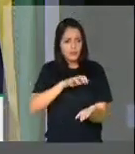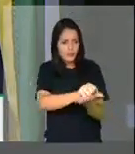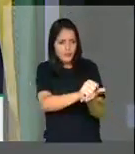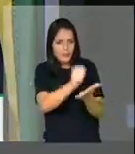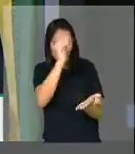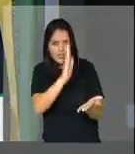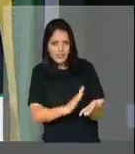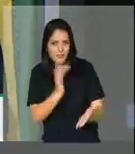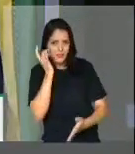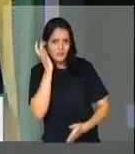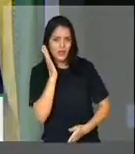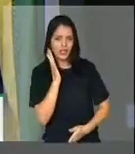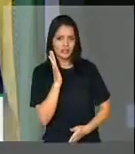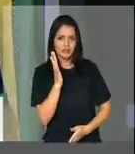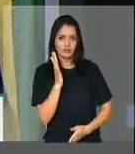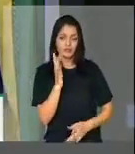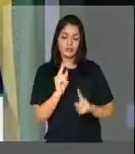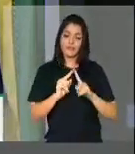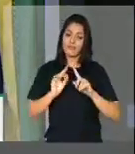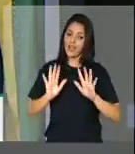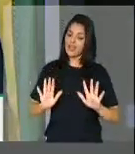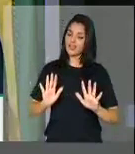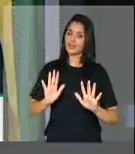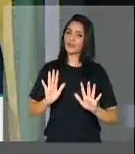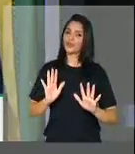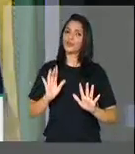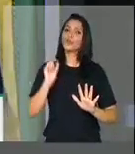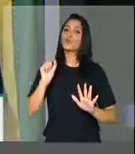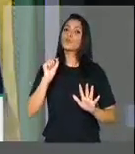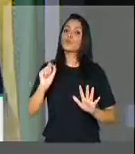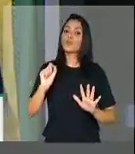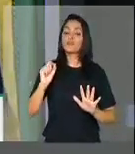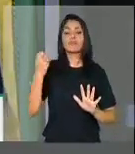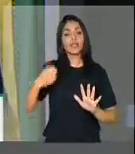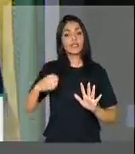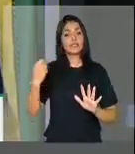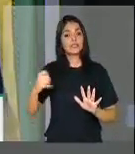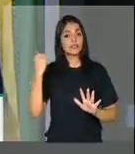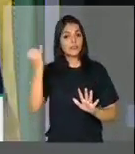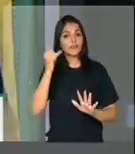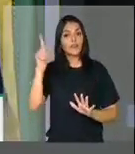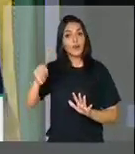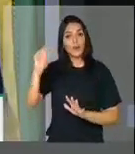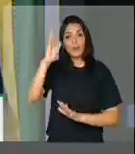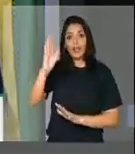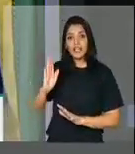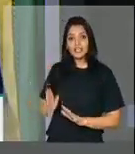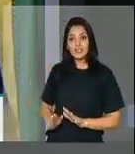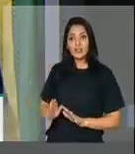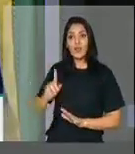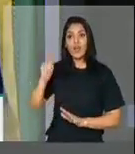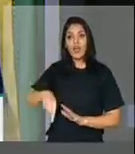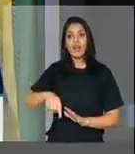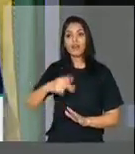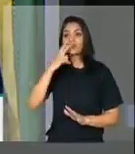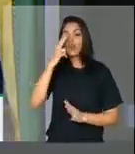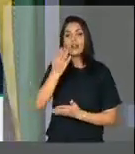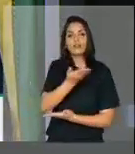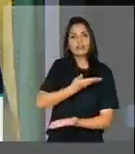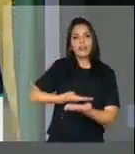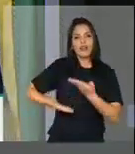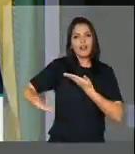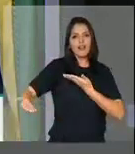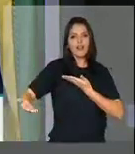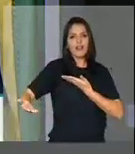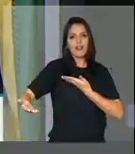fácil. Ignoramos, no entanto, que o Brasil foi fruto de uma grande transferência.